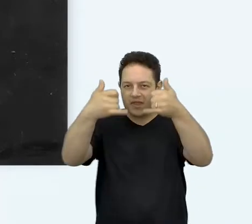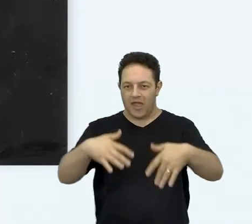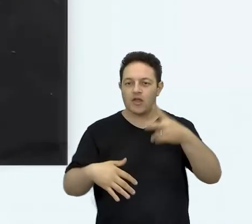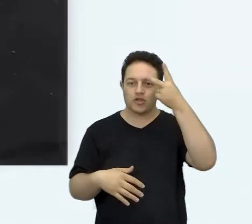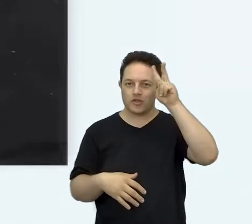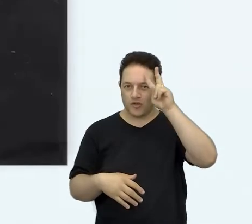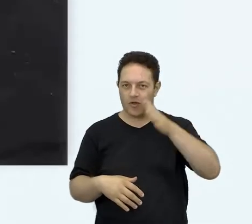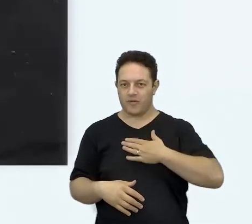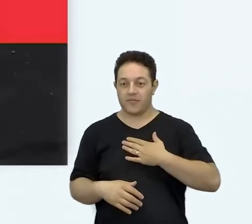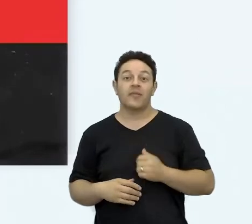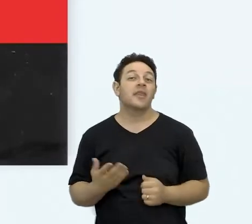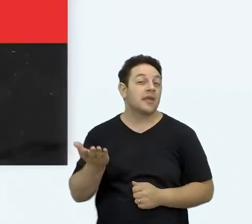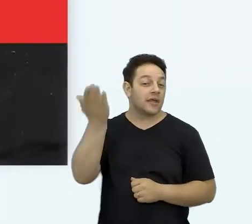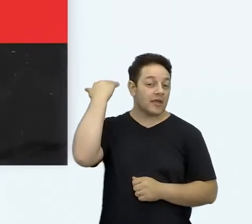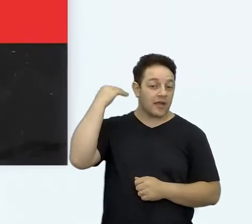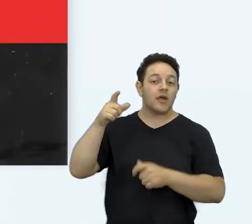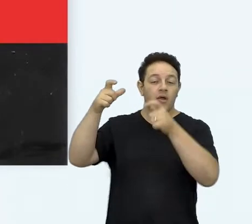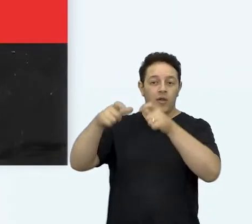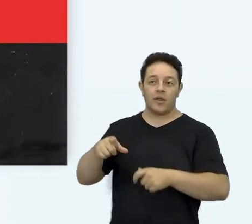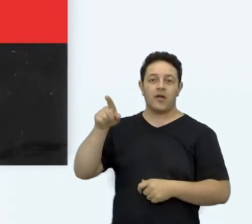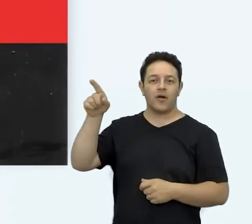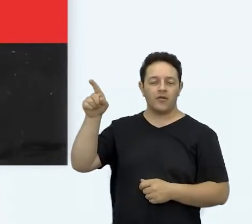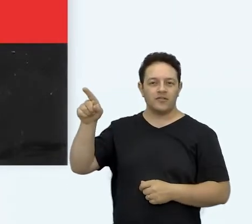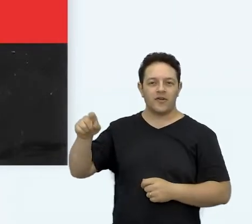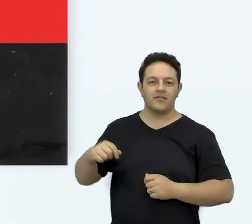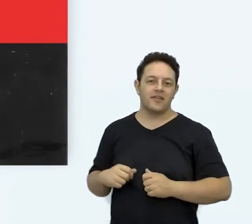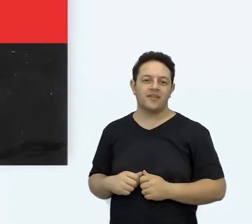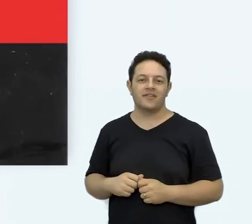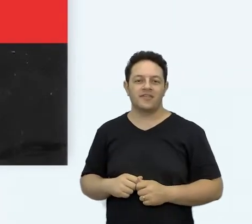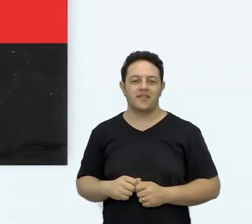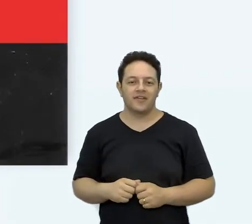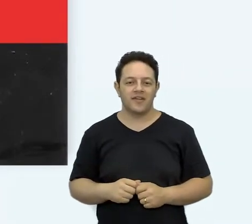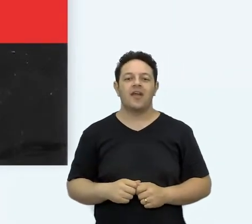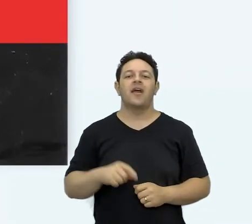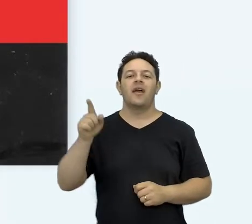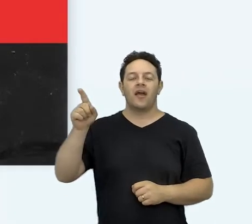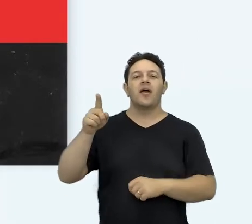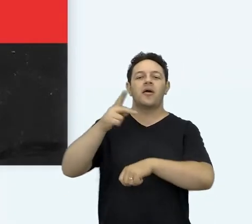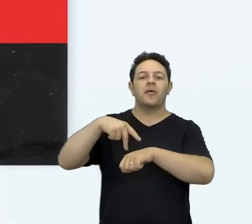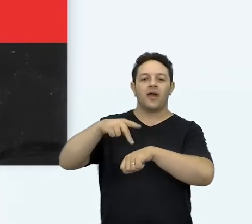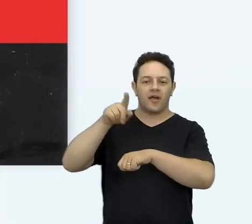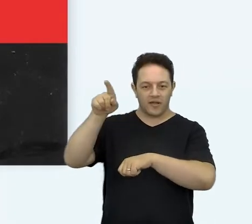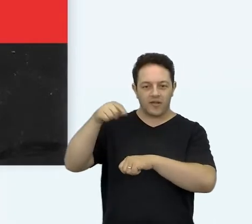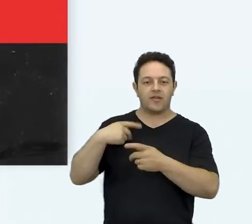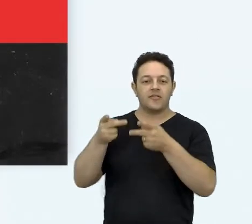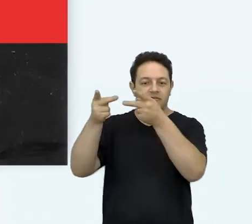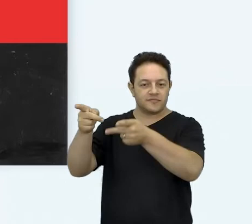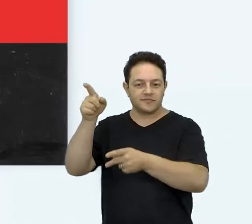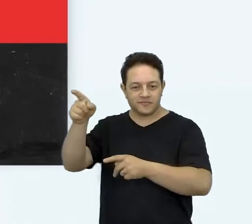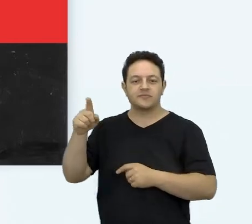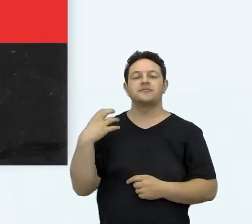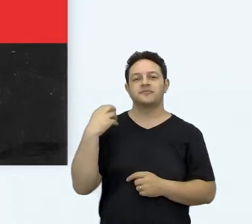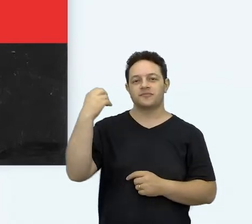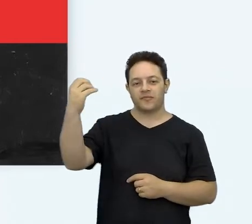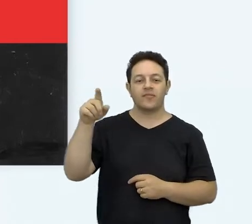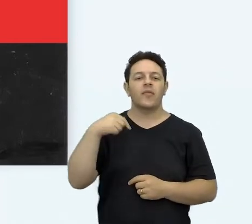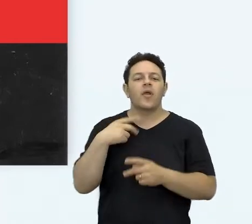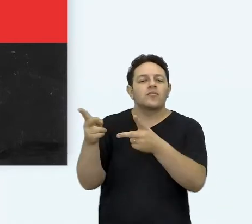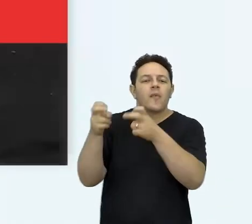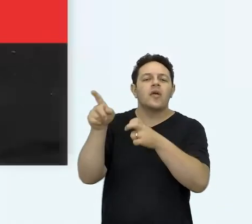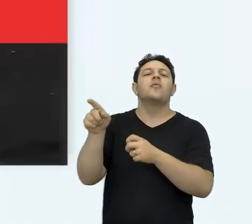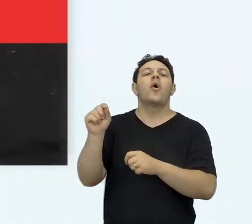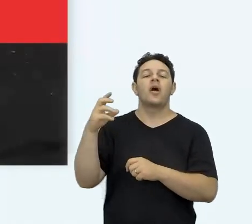Uma vez eu estava viajando pela Mongólia, pela internet, é claro, e eu estava na capital Ulaanbaatar. E nisso eu